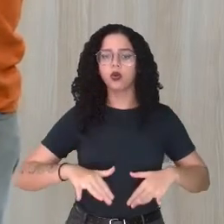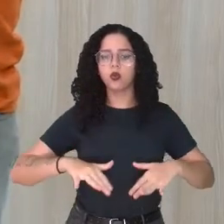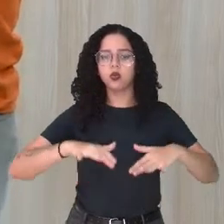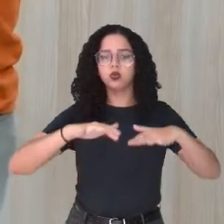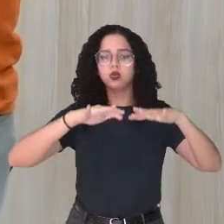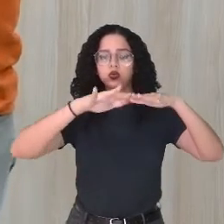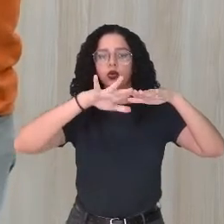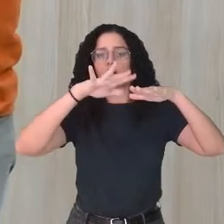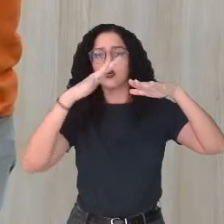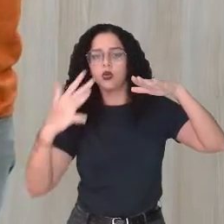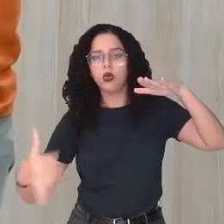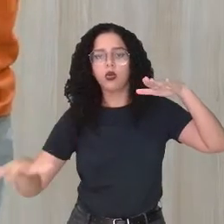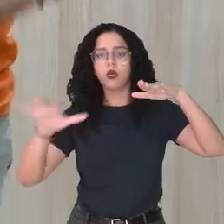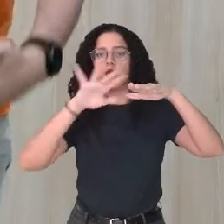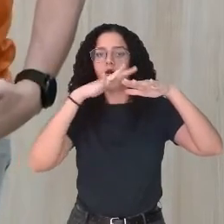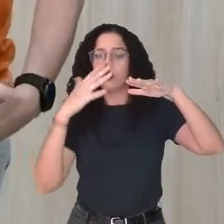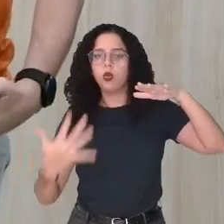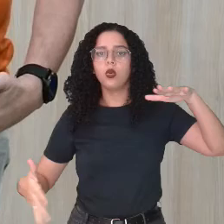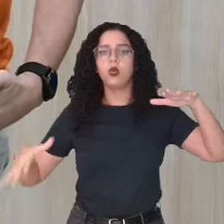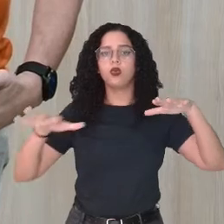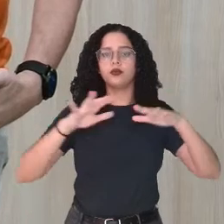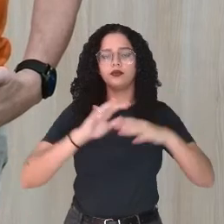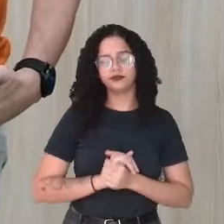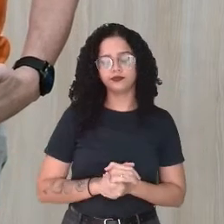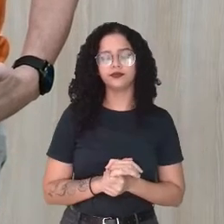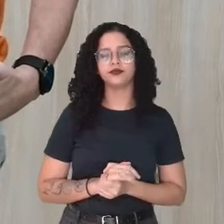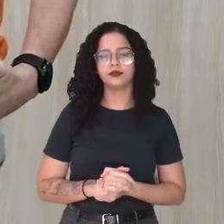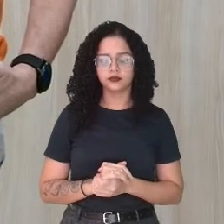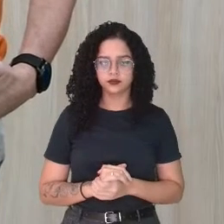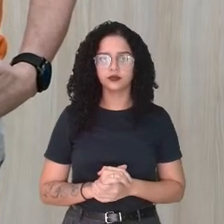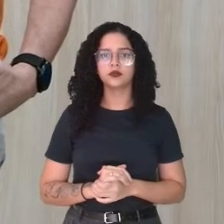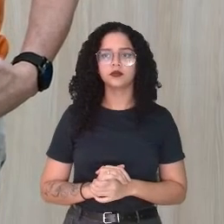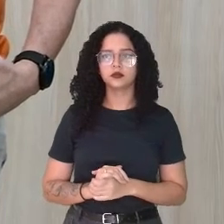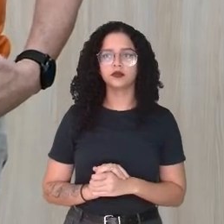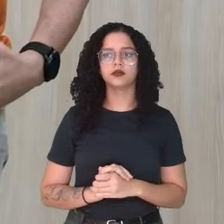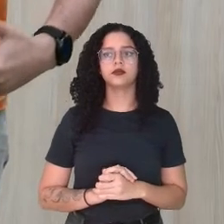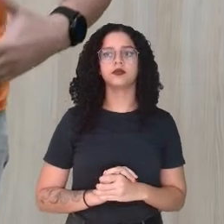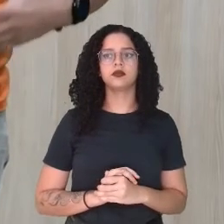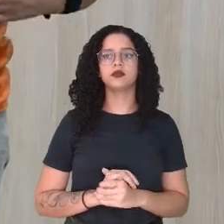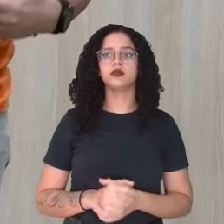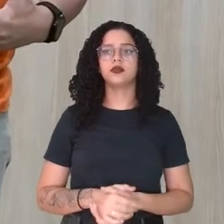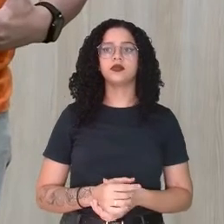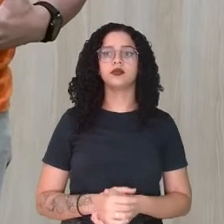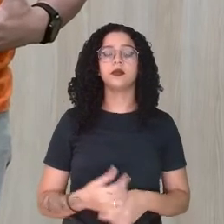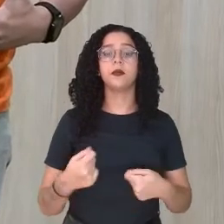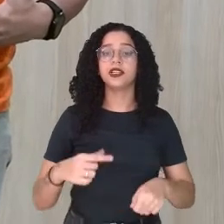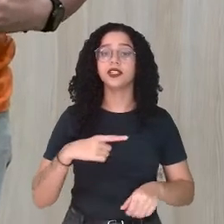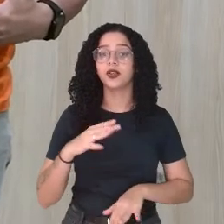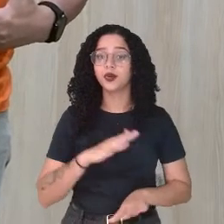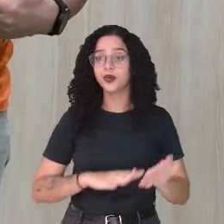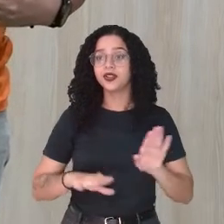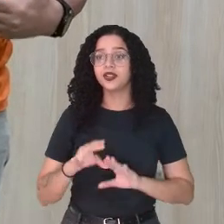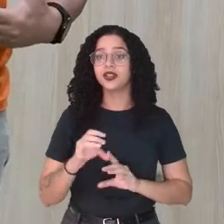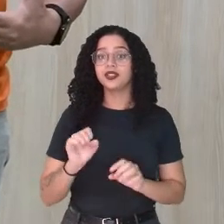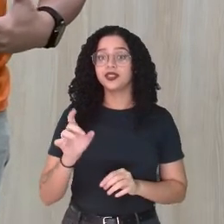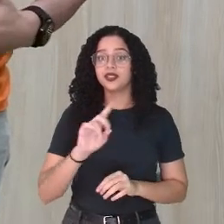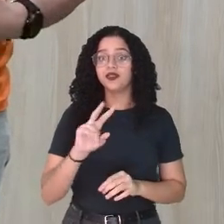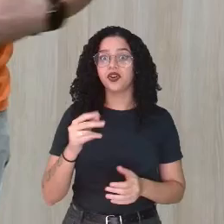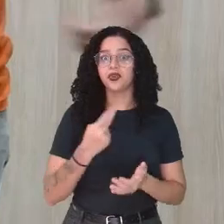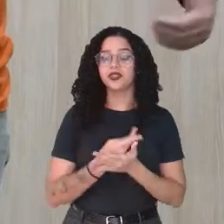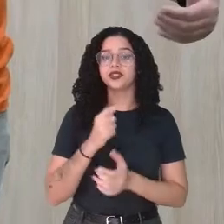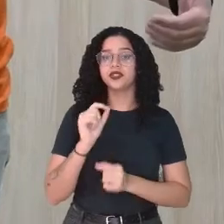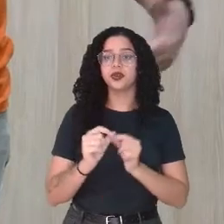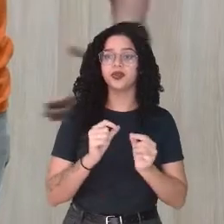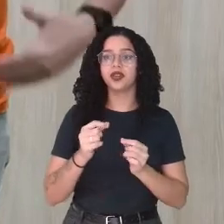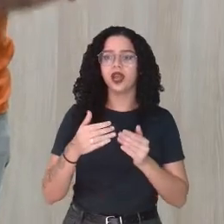ao ponto da água transbordar, não é? E transbordar. E a gente tem que ter esse cuidado agora, porque senão vai acontecer o quê? Se